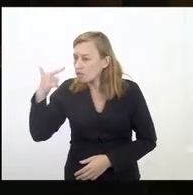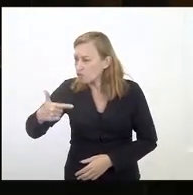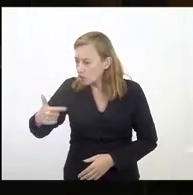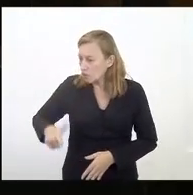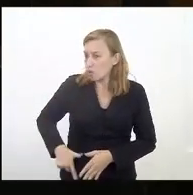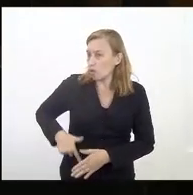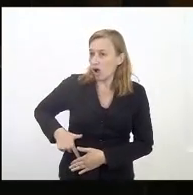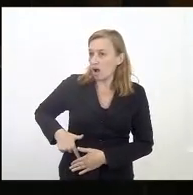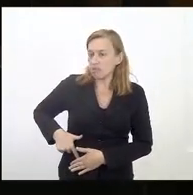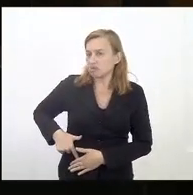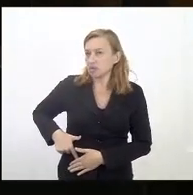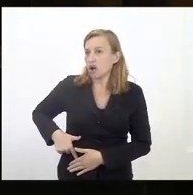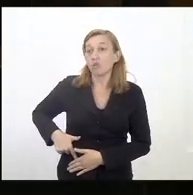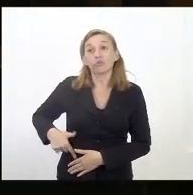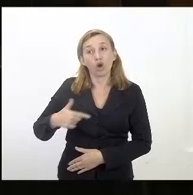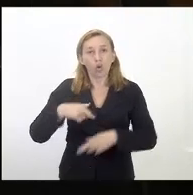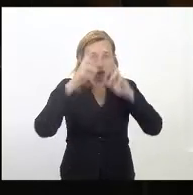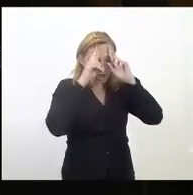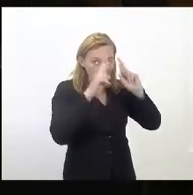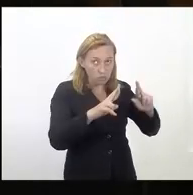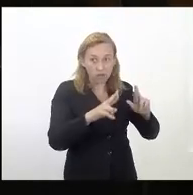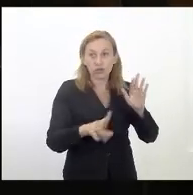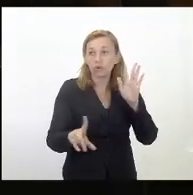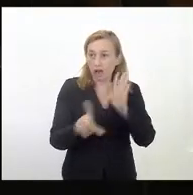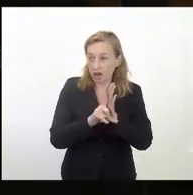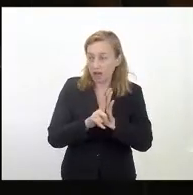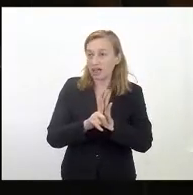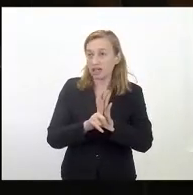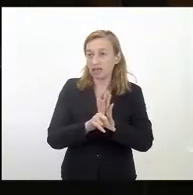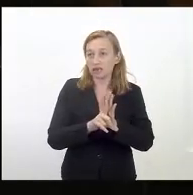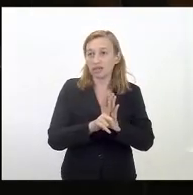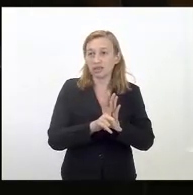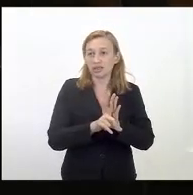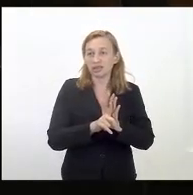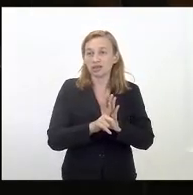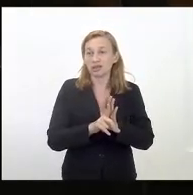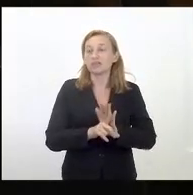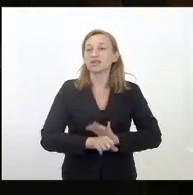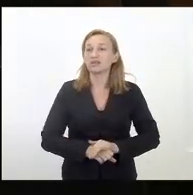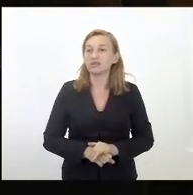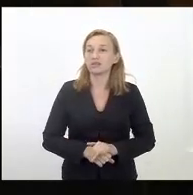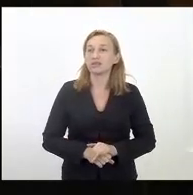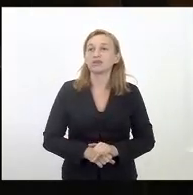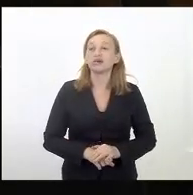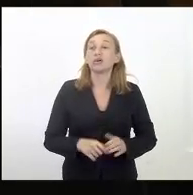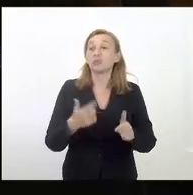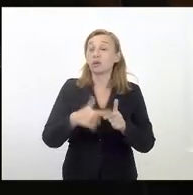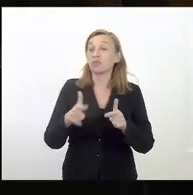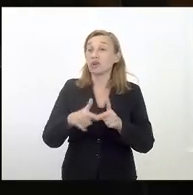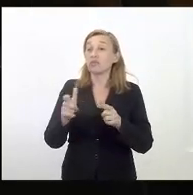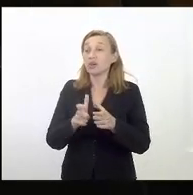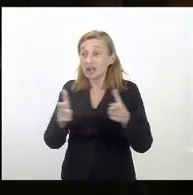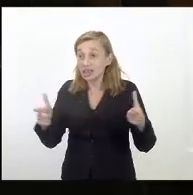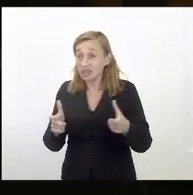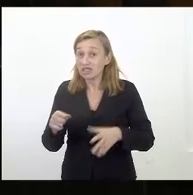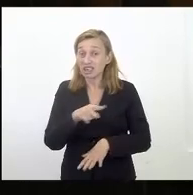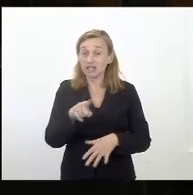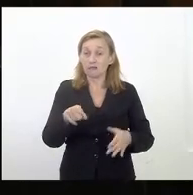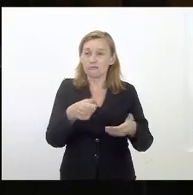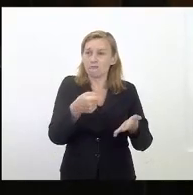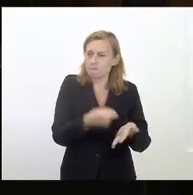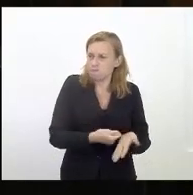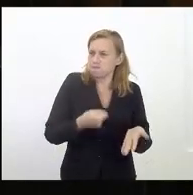plenário da Assembleia Legislativa porque o respeito à legislação porque obedeço o que está disposto e o grande problema desses que